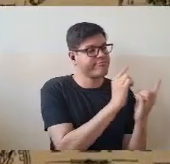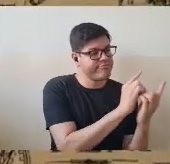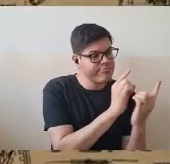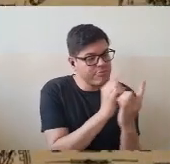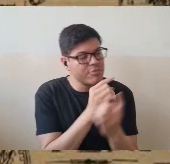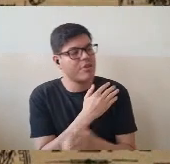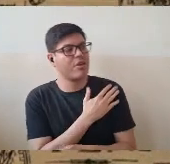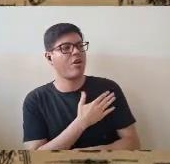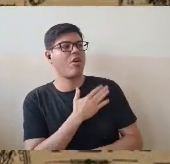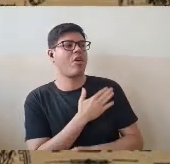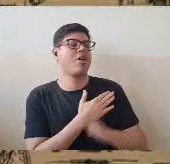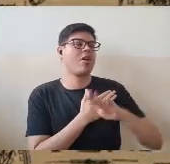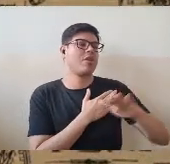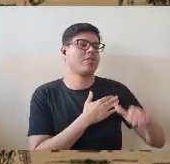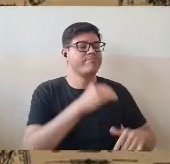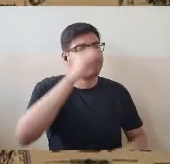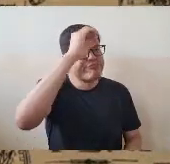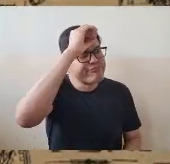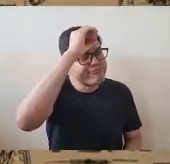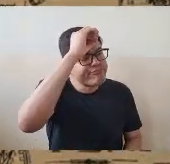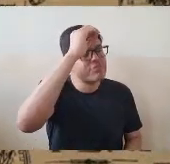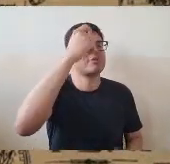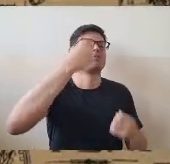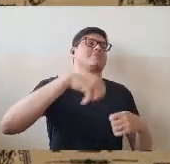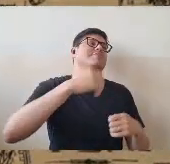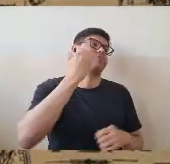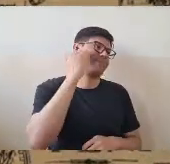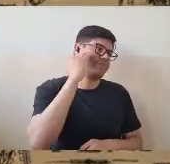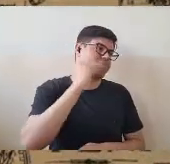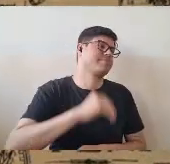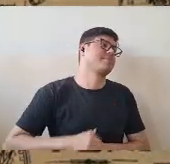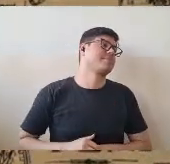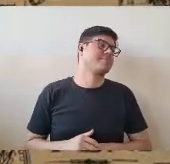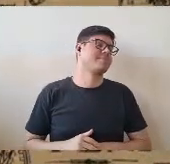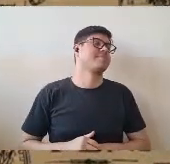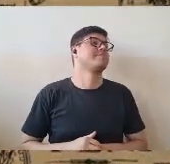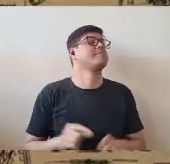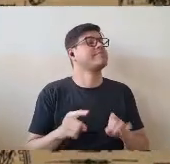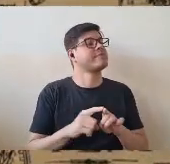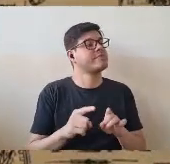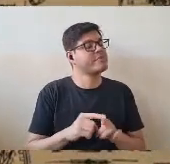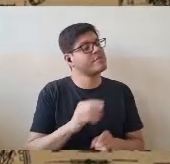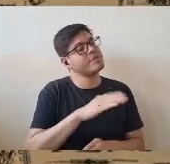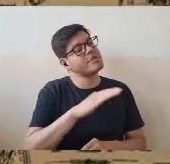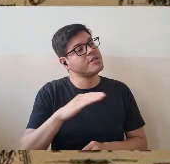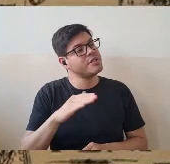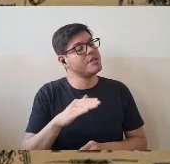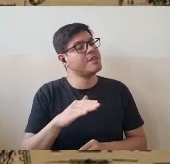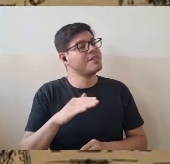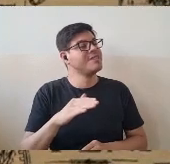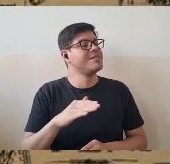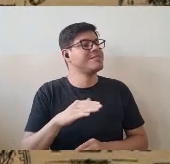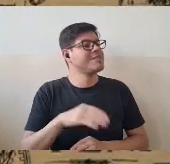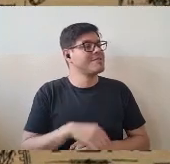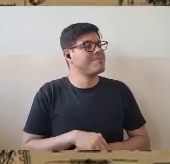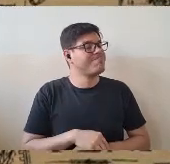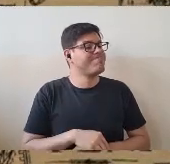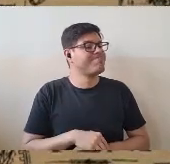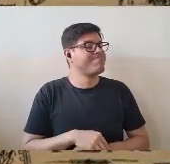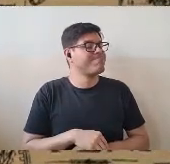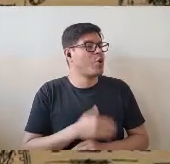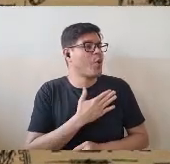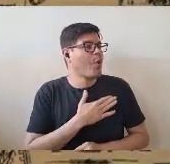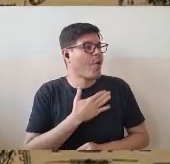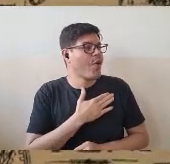que é inocente, você está entendendo? E teve criança que o pai levou lá só para me dar um beijo. Que Imagina beleza. que beijo, né?